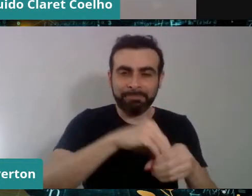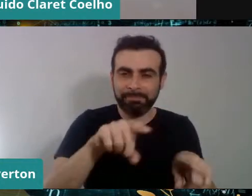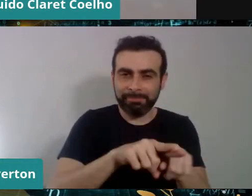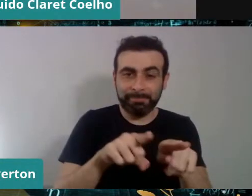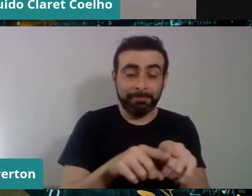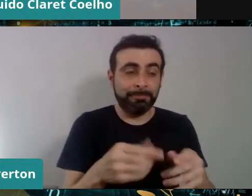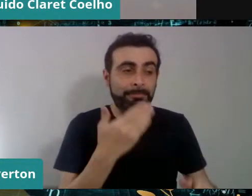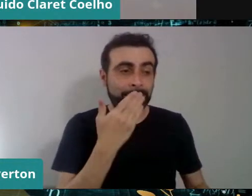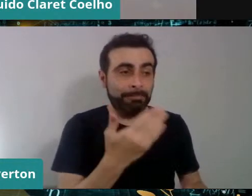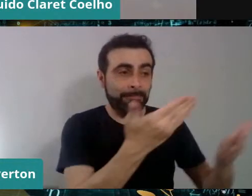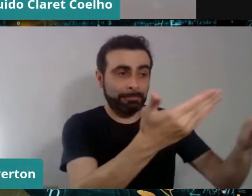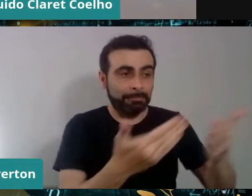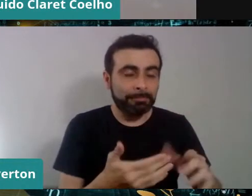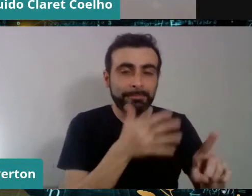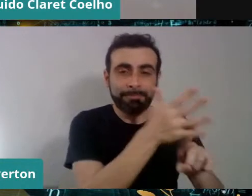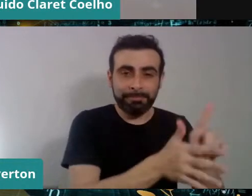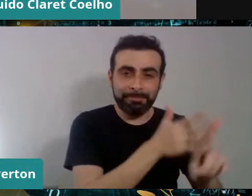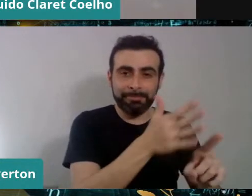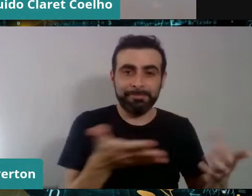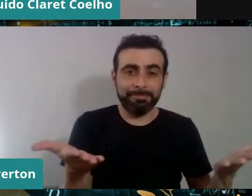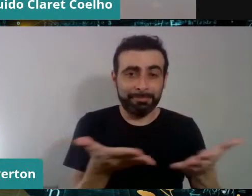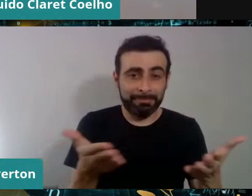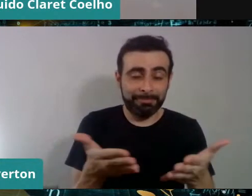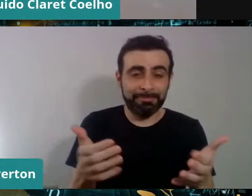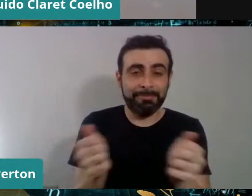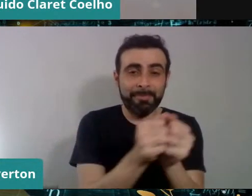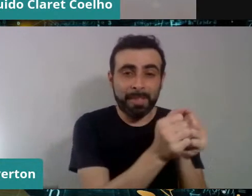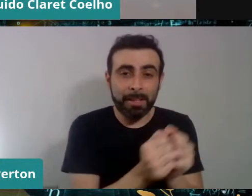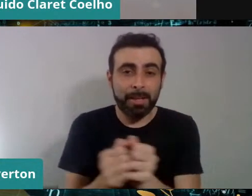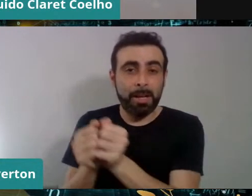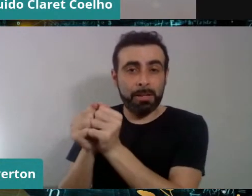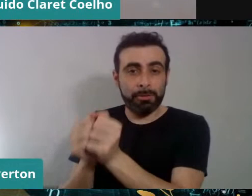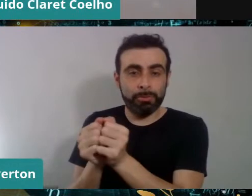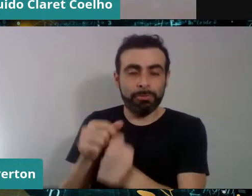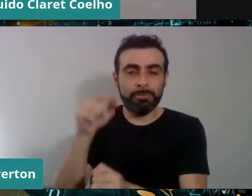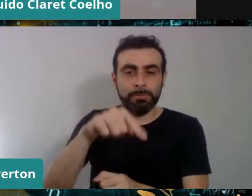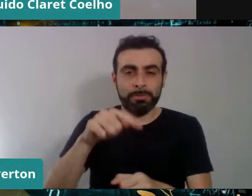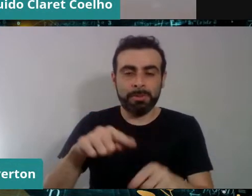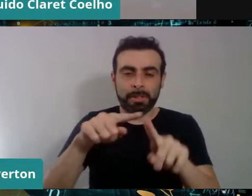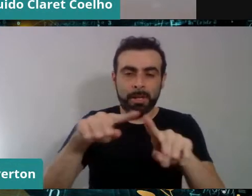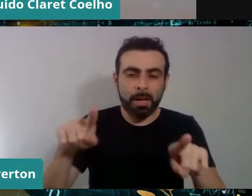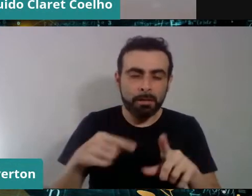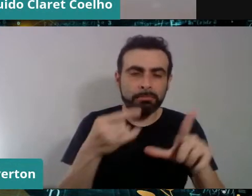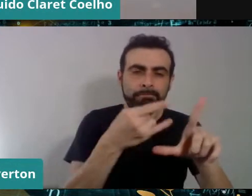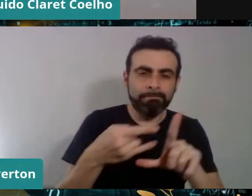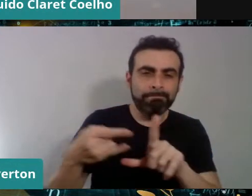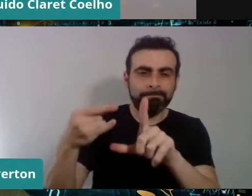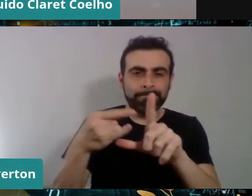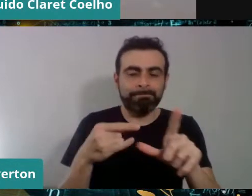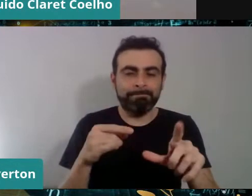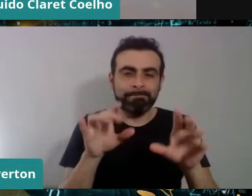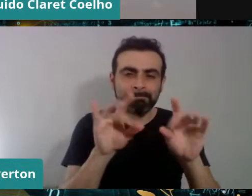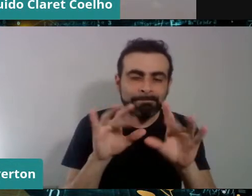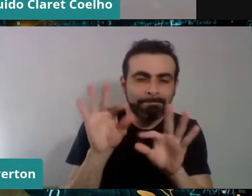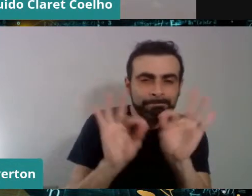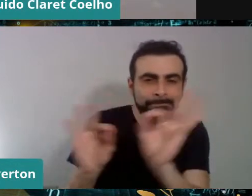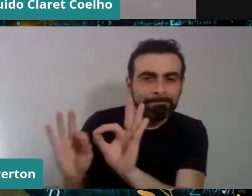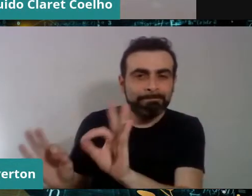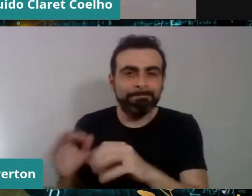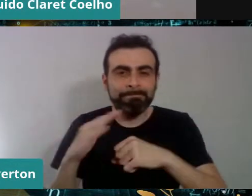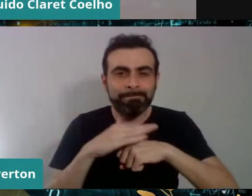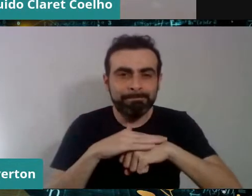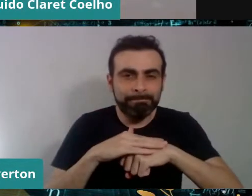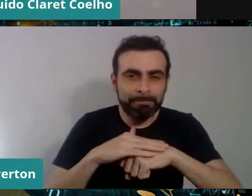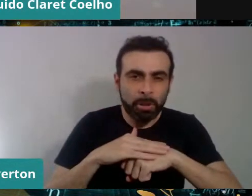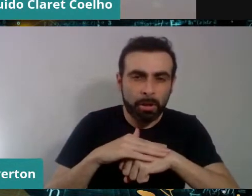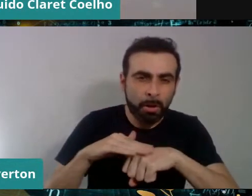para fazer parte aqui conosco dessa sala que nós estamos montando aqui para nós conversarmos sobre